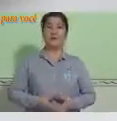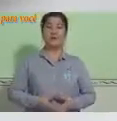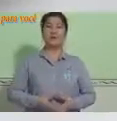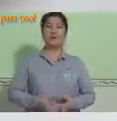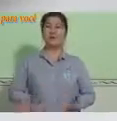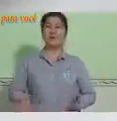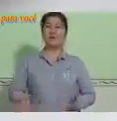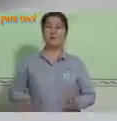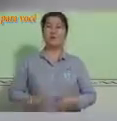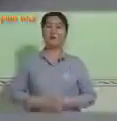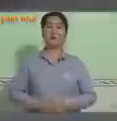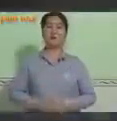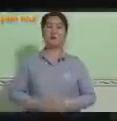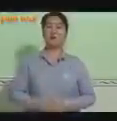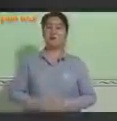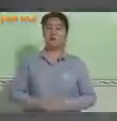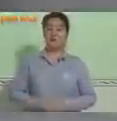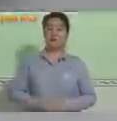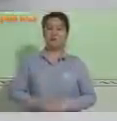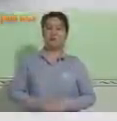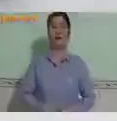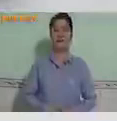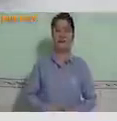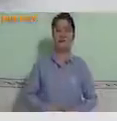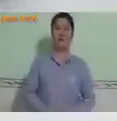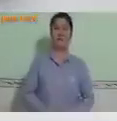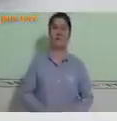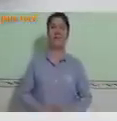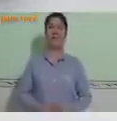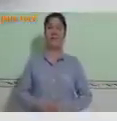PARAOTOMEUDOCARPOEXERCICIOS a livre movimentação do nervo afetado.